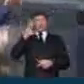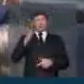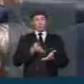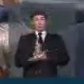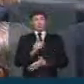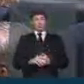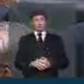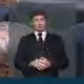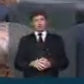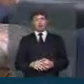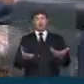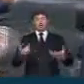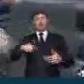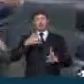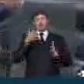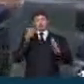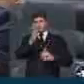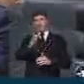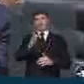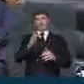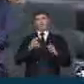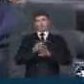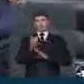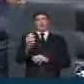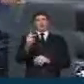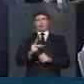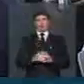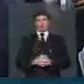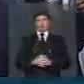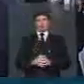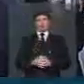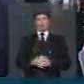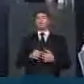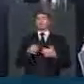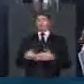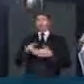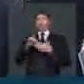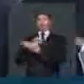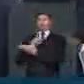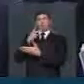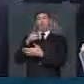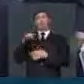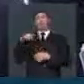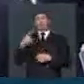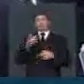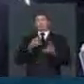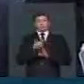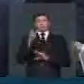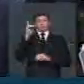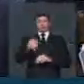eu proponho que a gente vá direto ao encaminhamento. Presidente, depois da palavra do líder, vamos direto, portanto, Presidente, deputado aos Mário membros dos partidos.